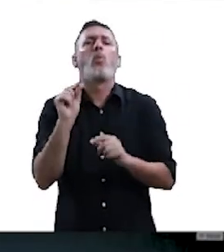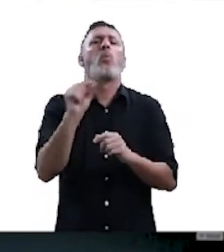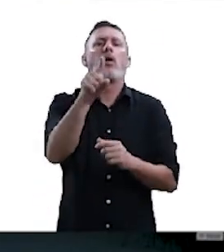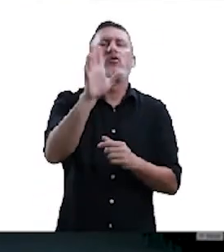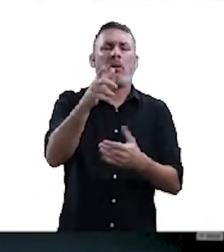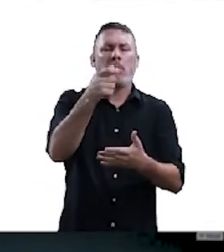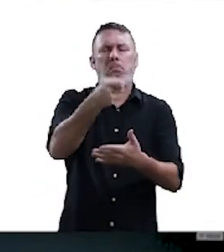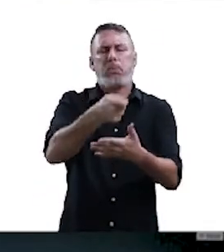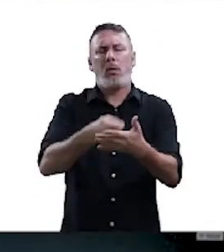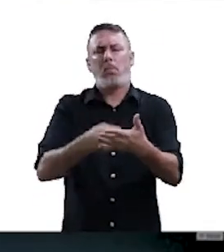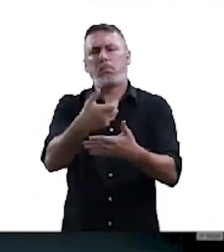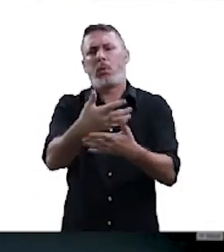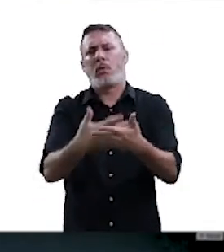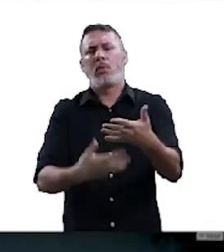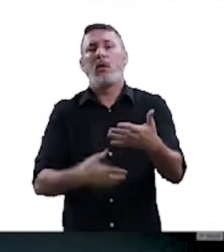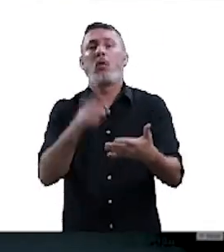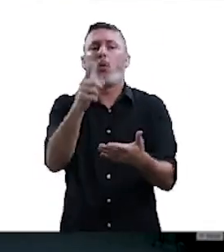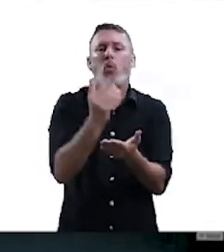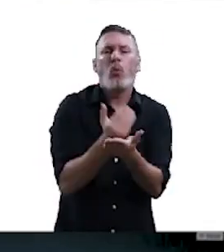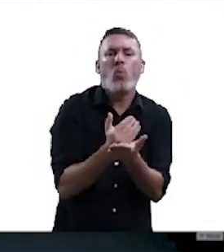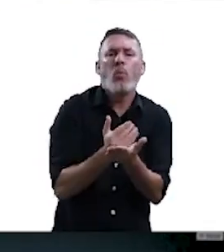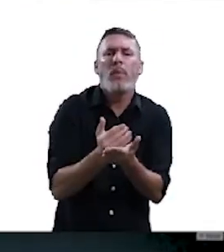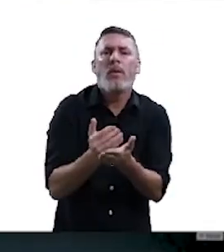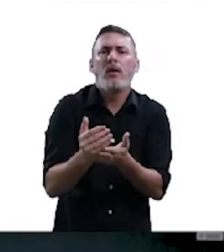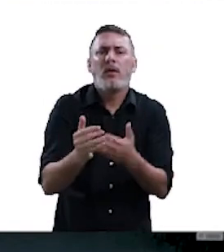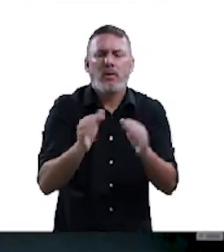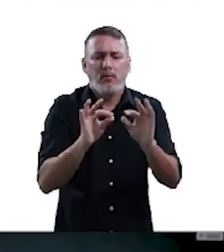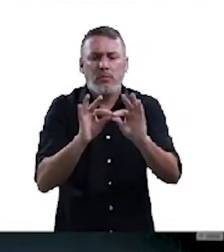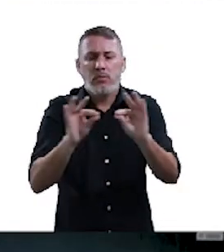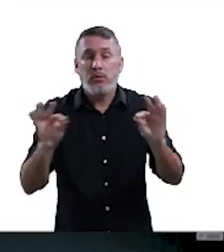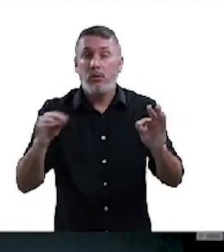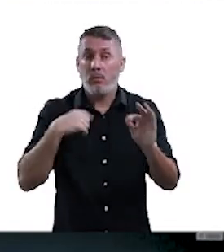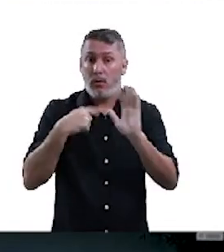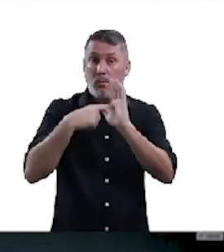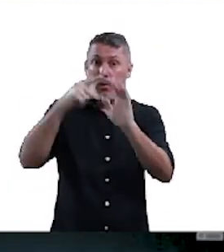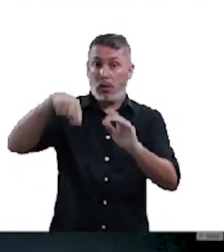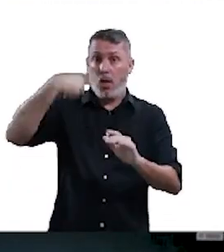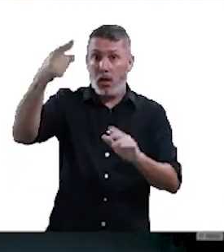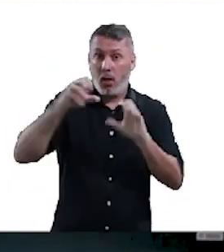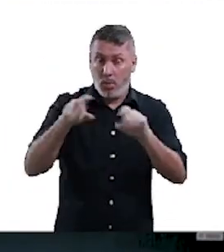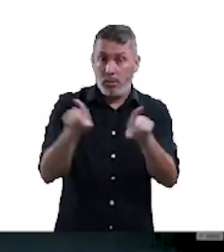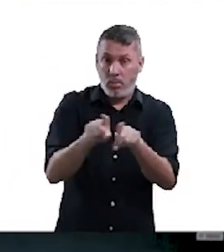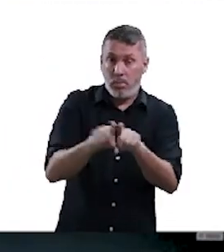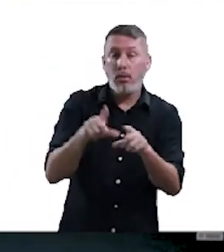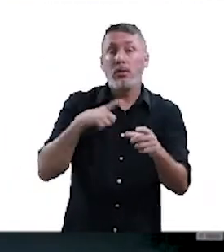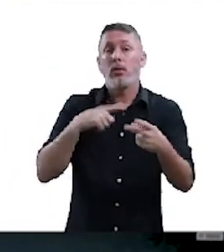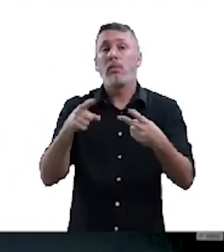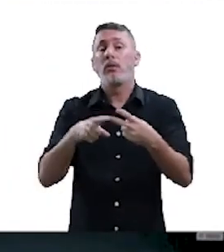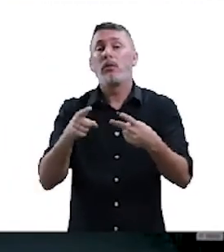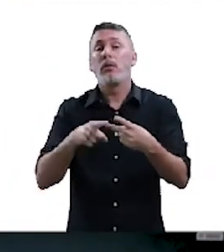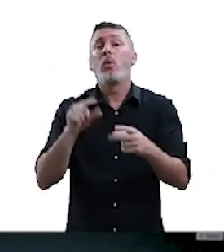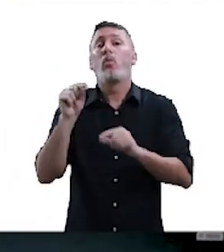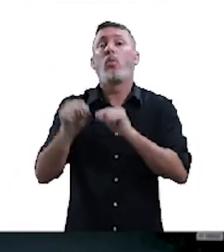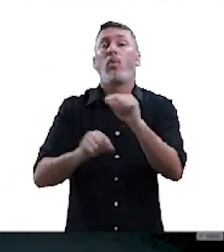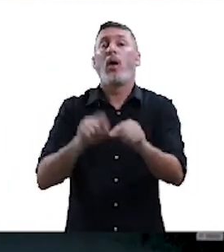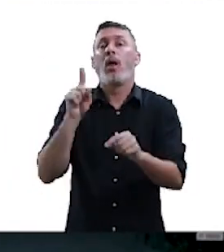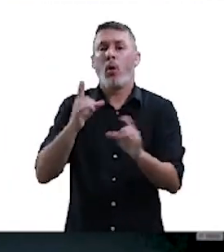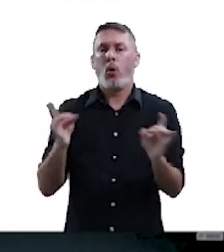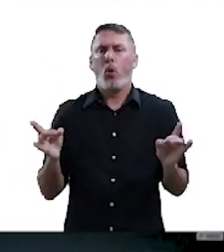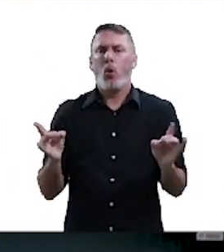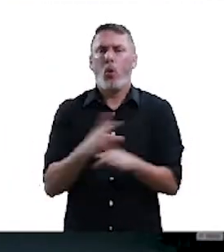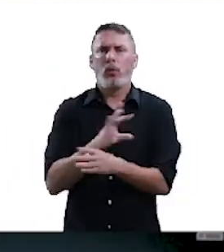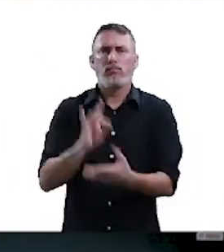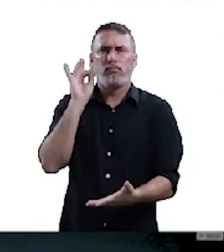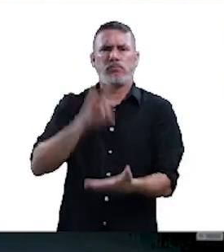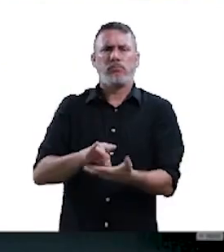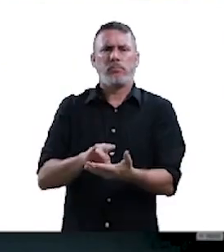você jogou ali na sua introdução. Nós vamos mostrar na próxima aula também sobre o que é uma conclusão